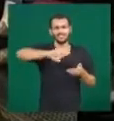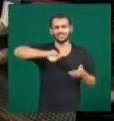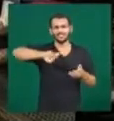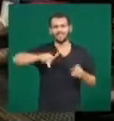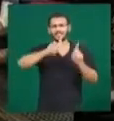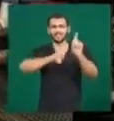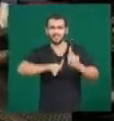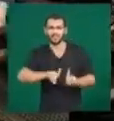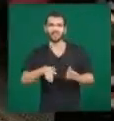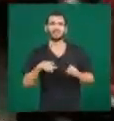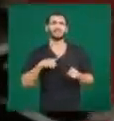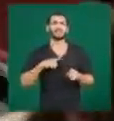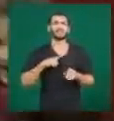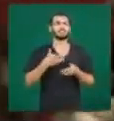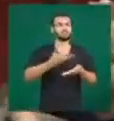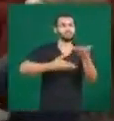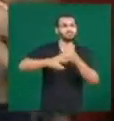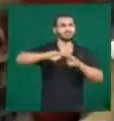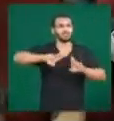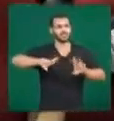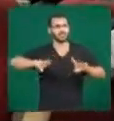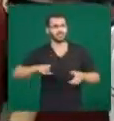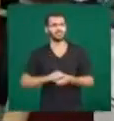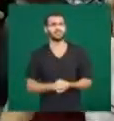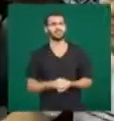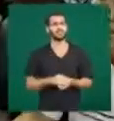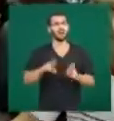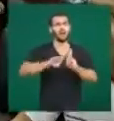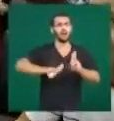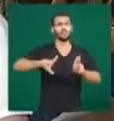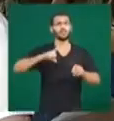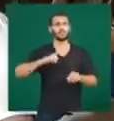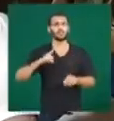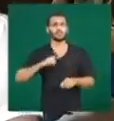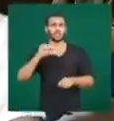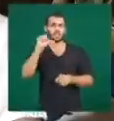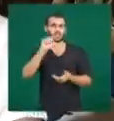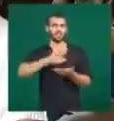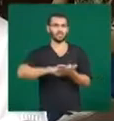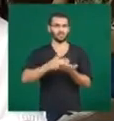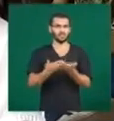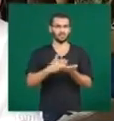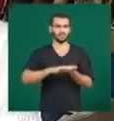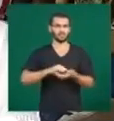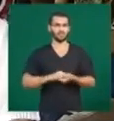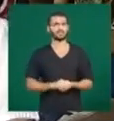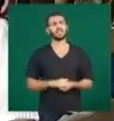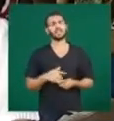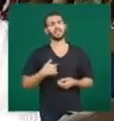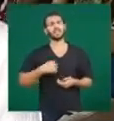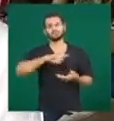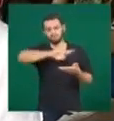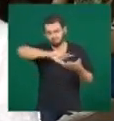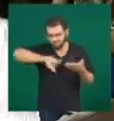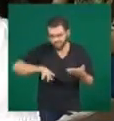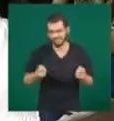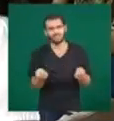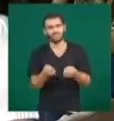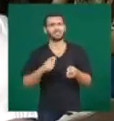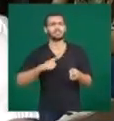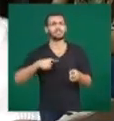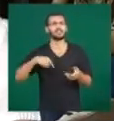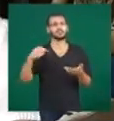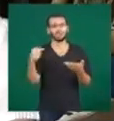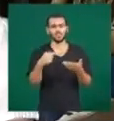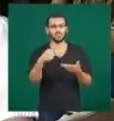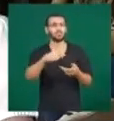A UFO conta com 9 intérpretes. A gente oferece uma série de condições, de possibilidades, em que a gente pode apontar